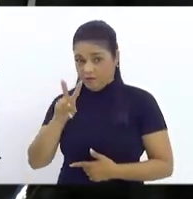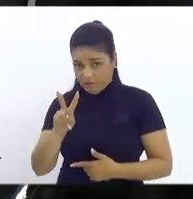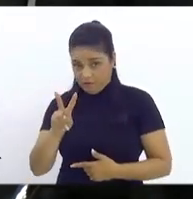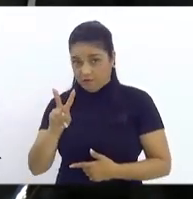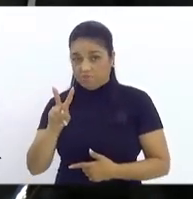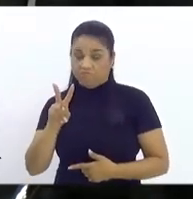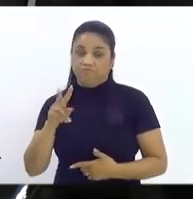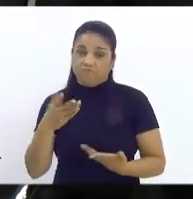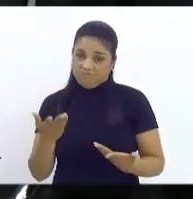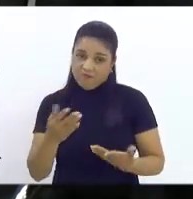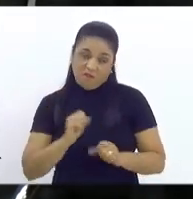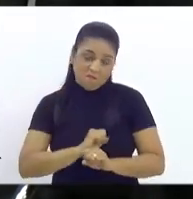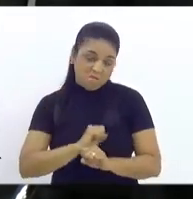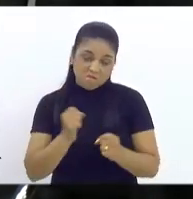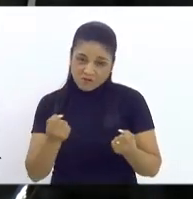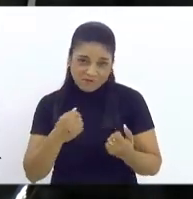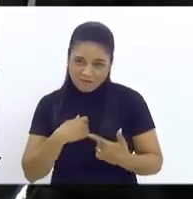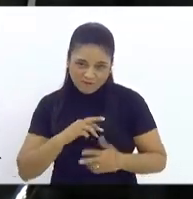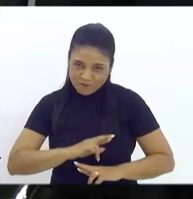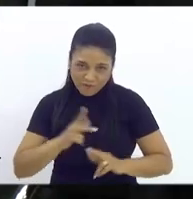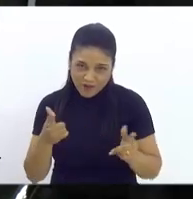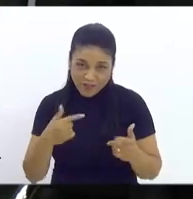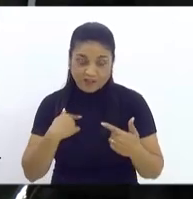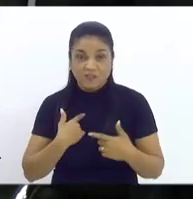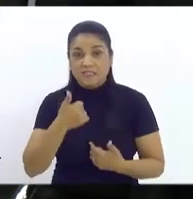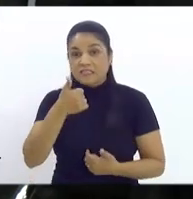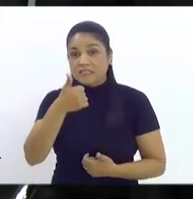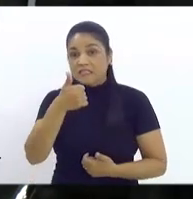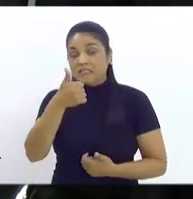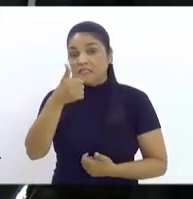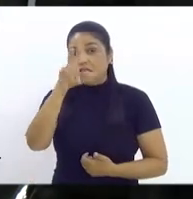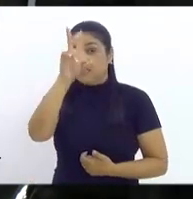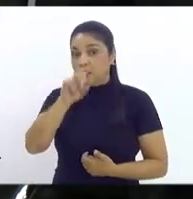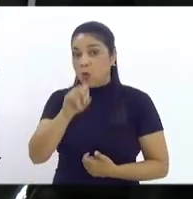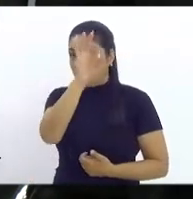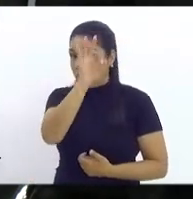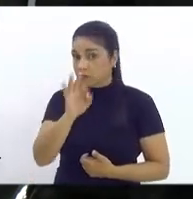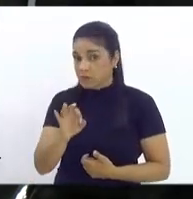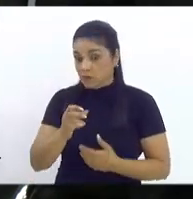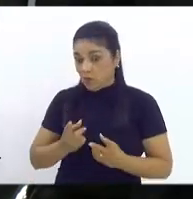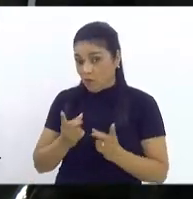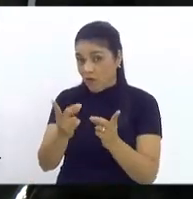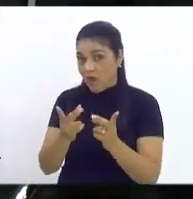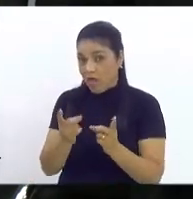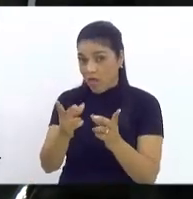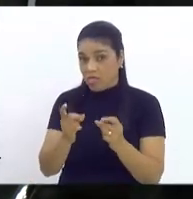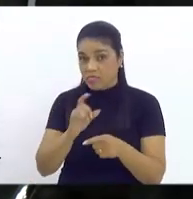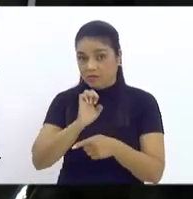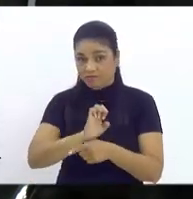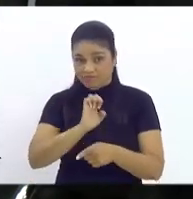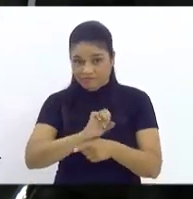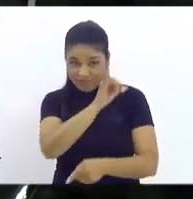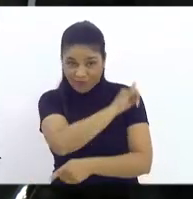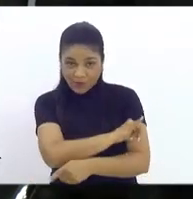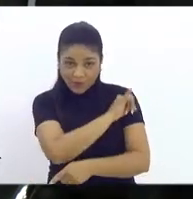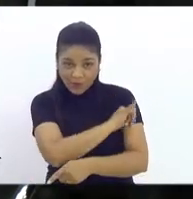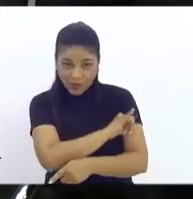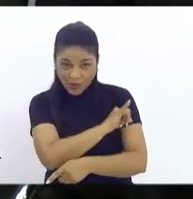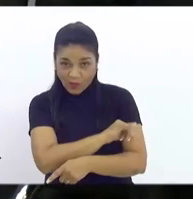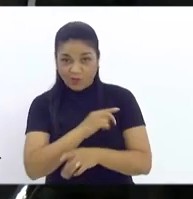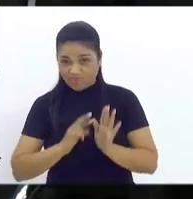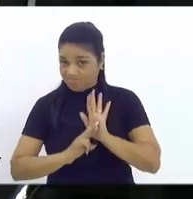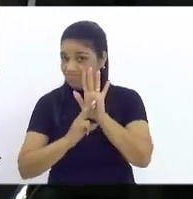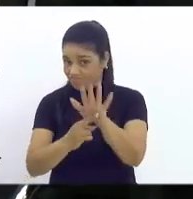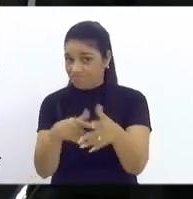ser diferente, até porque representa 50% do volume de vendas do estado. Se a gente for olhar no